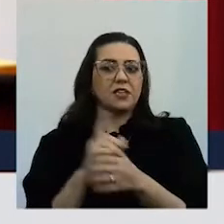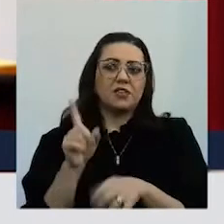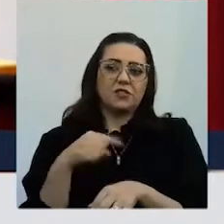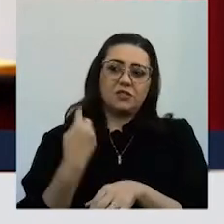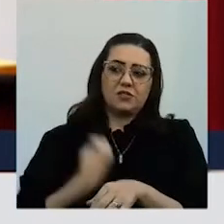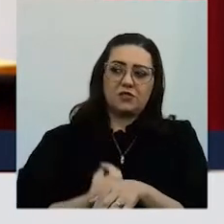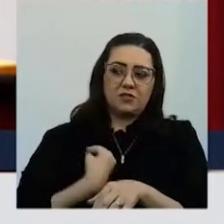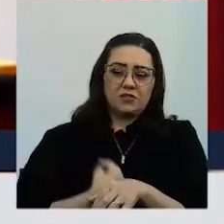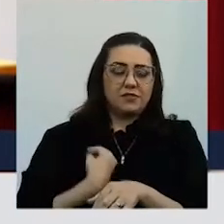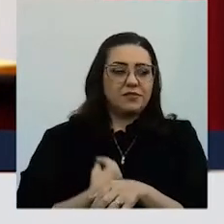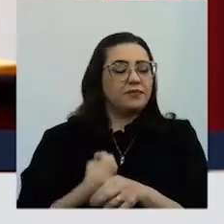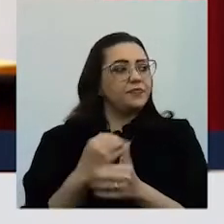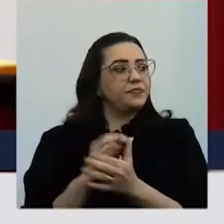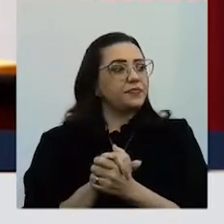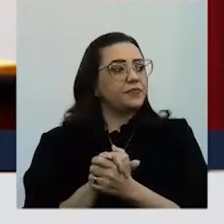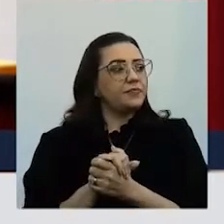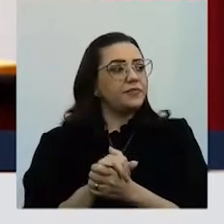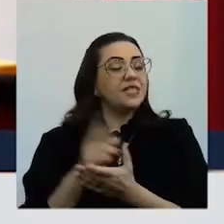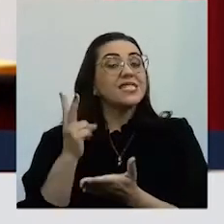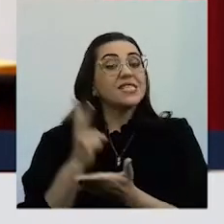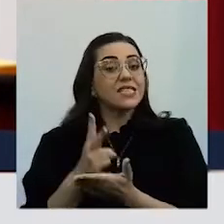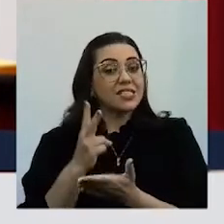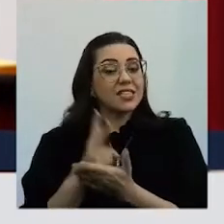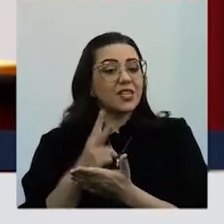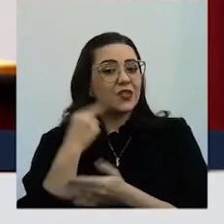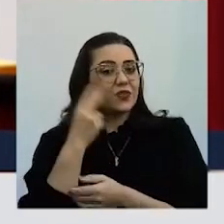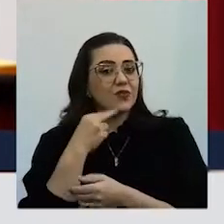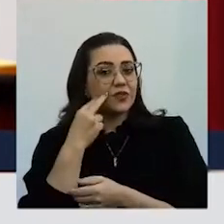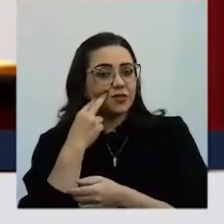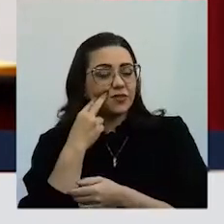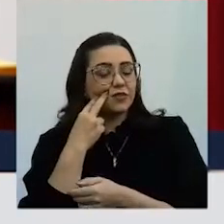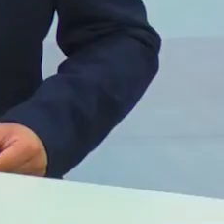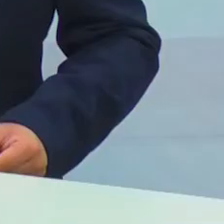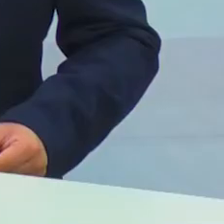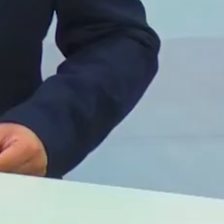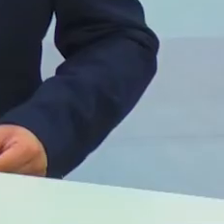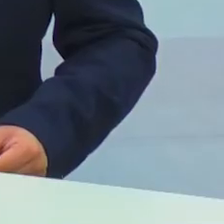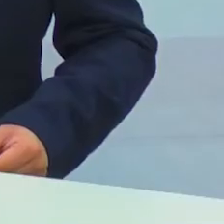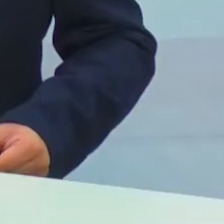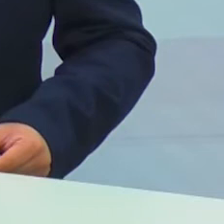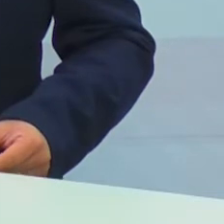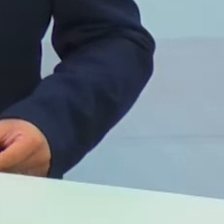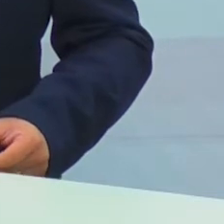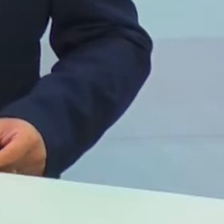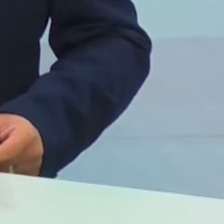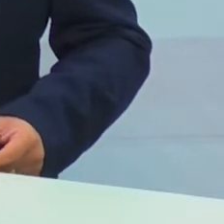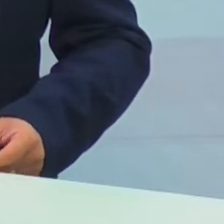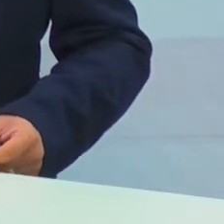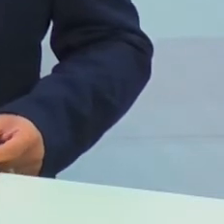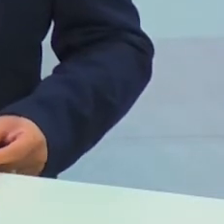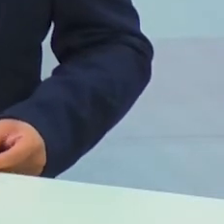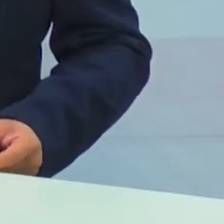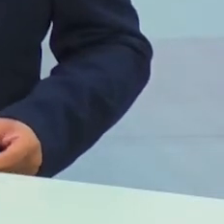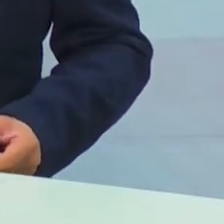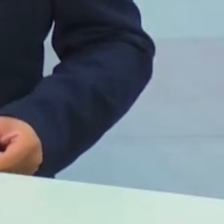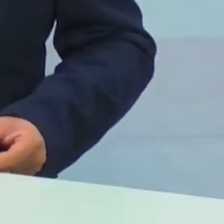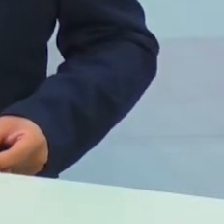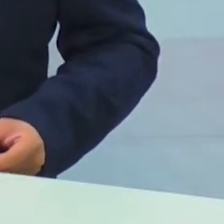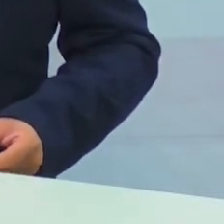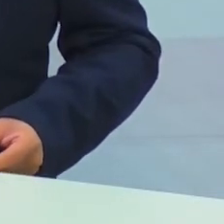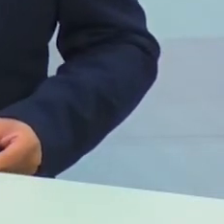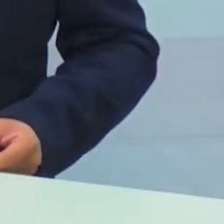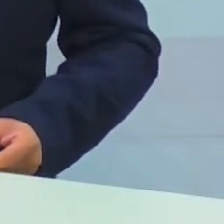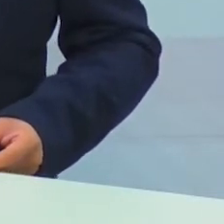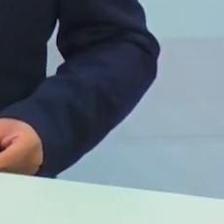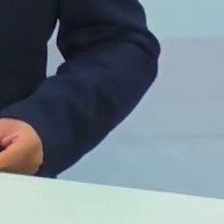tivemos sempre um vereador representando essa Casa de Leis. E vamos falar sobre a economia. Faltando poucos dias para a véspera